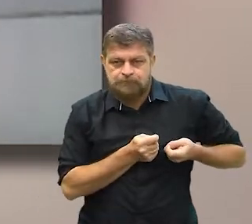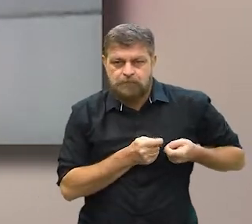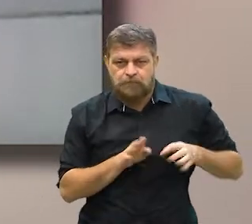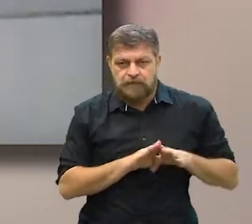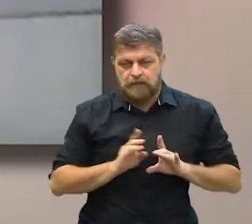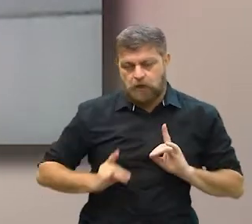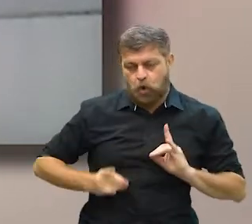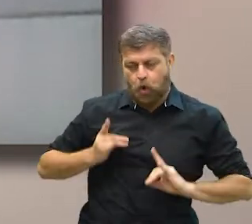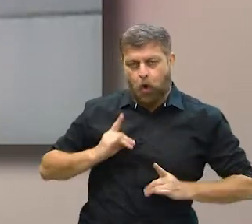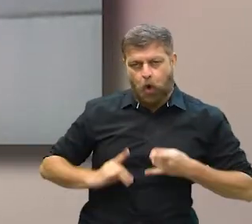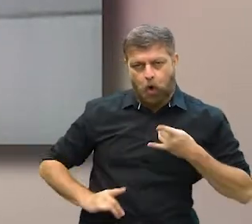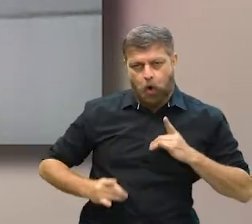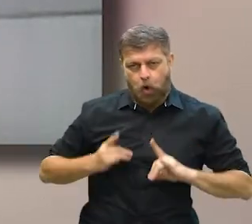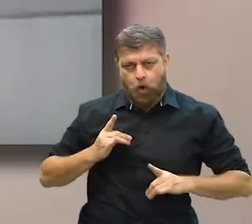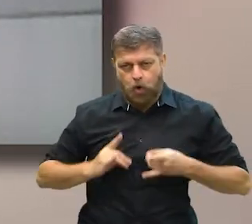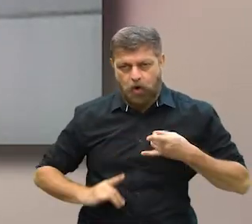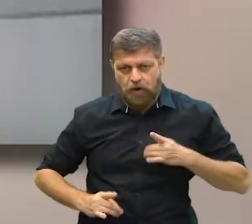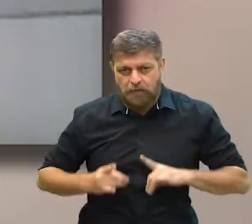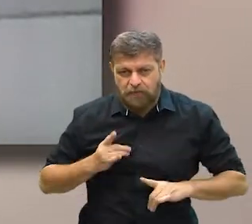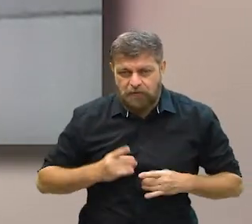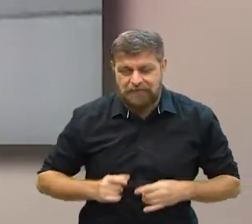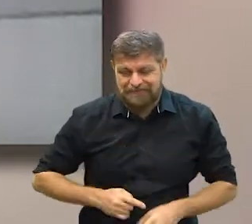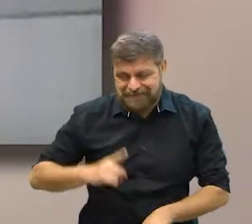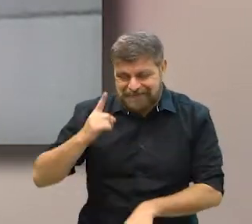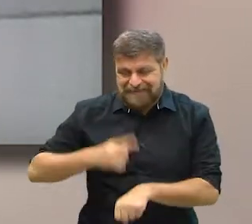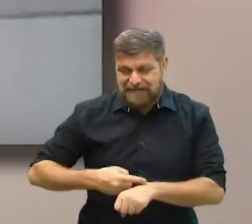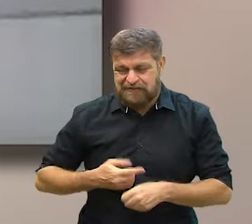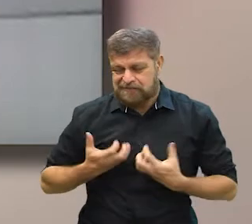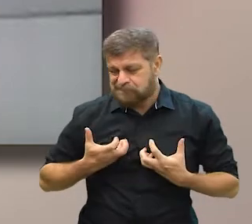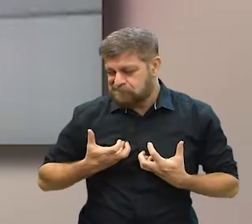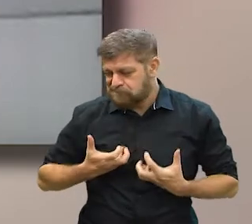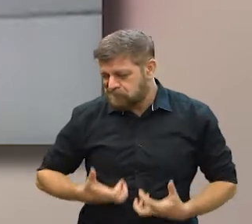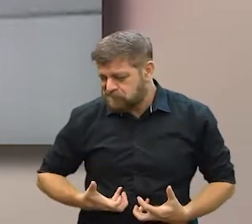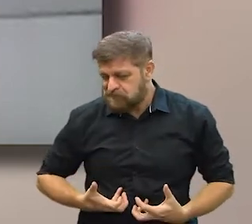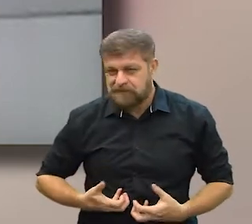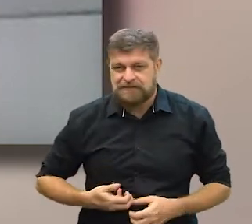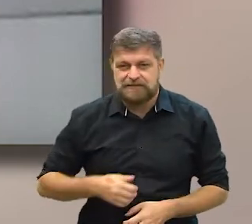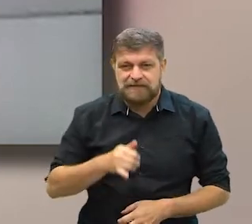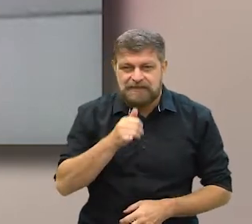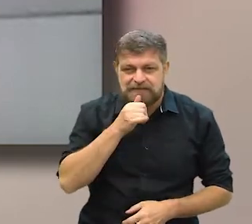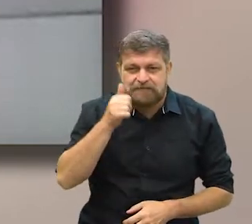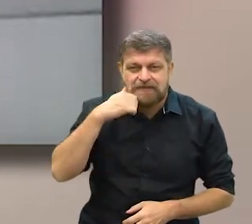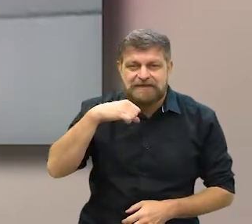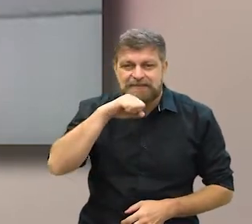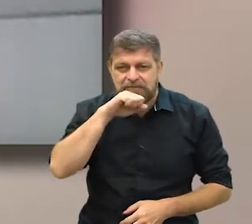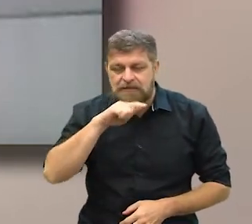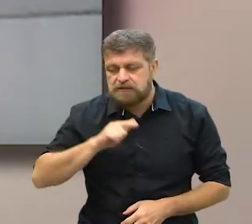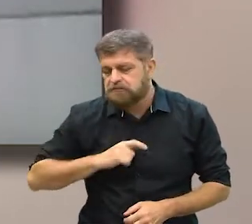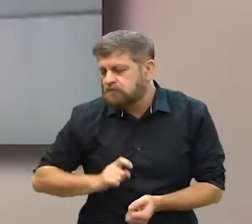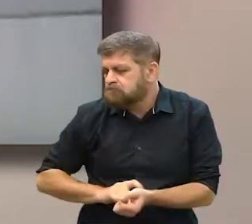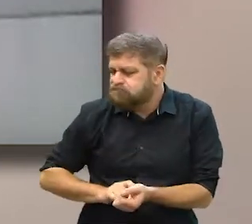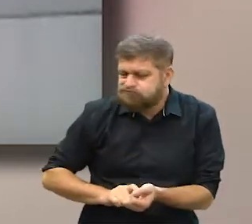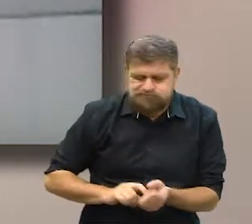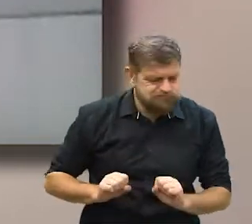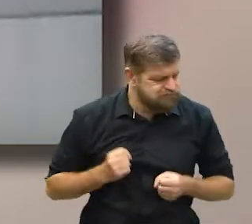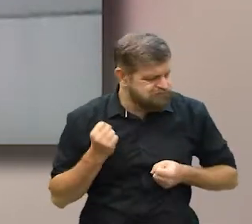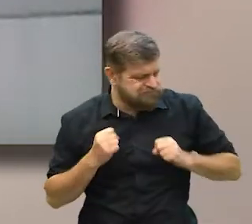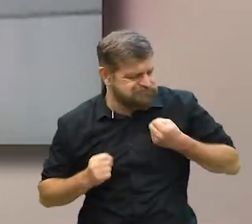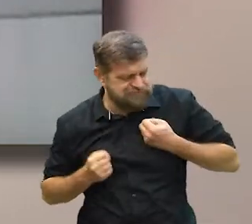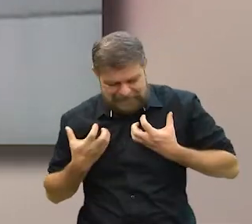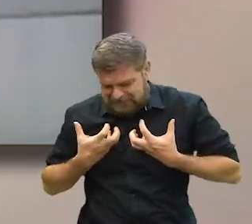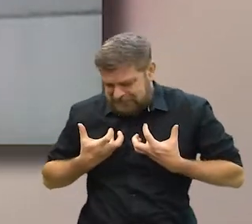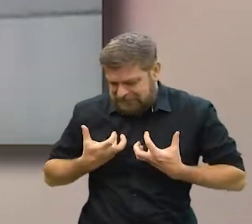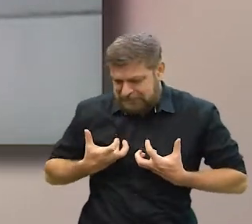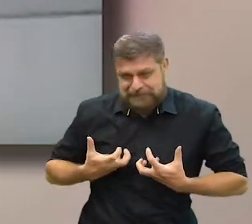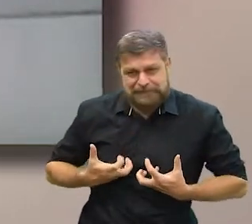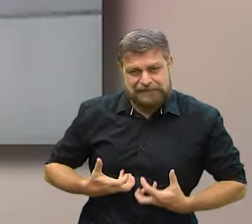ela é inibida pelos hormônios que a gente secreta nas situações de estresse. Então, se a mãe estiver com